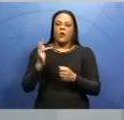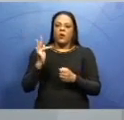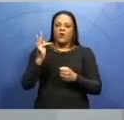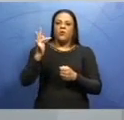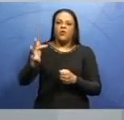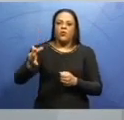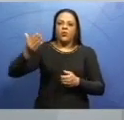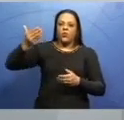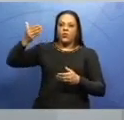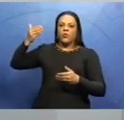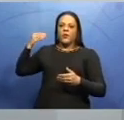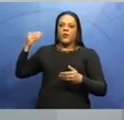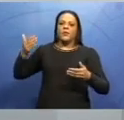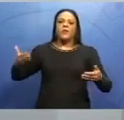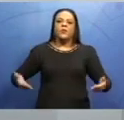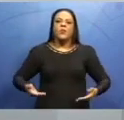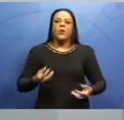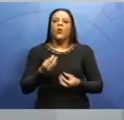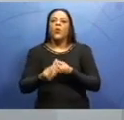lindo boné?